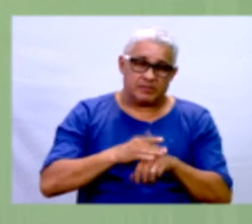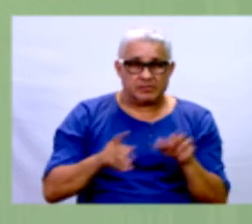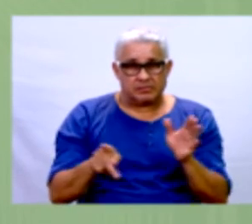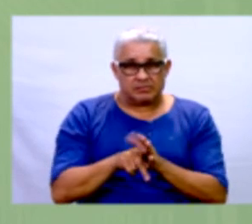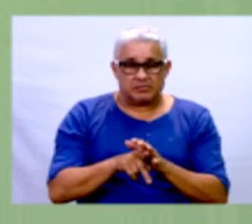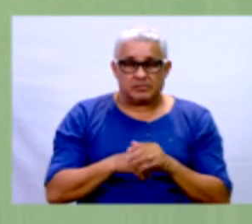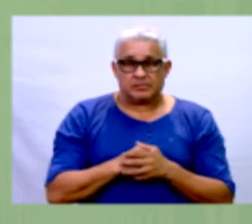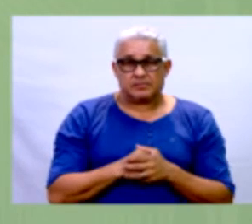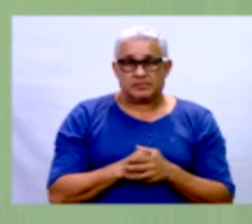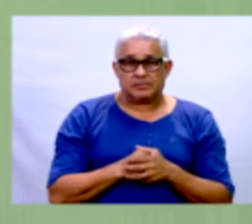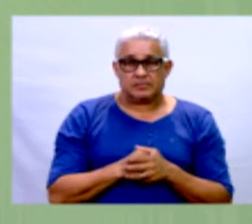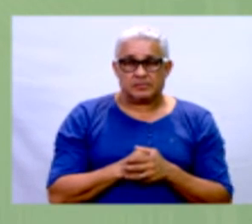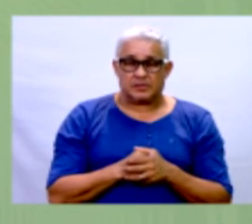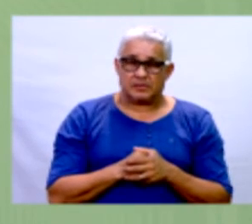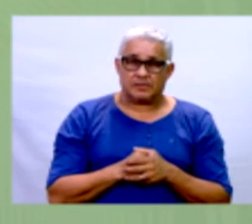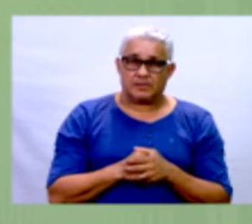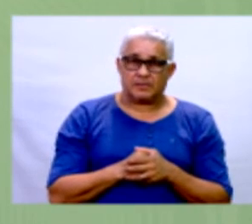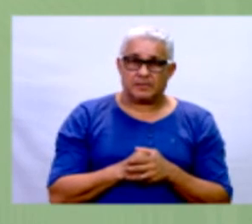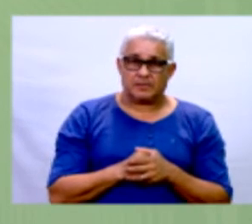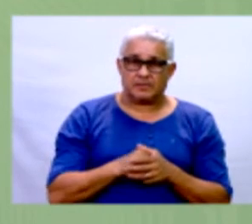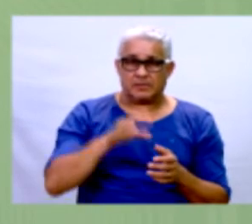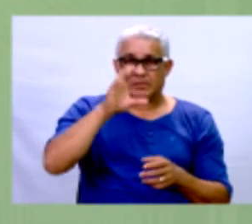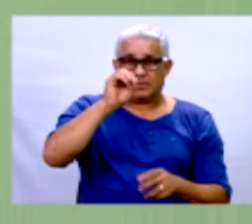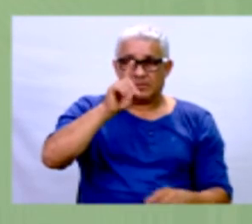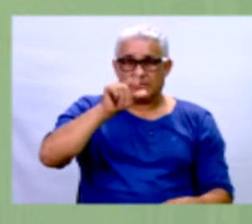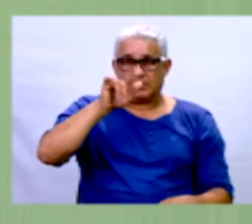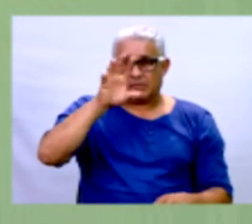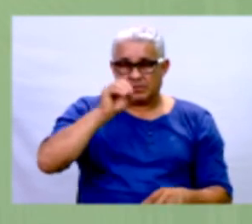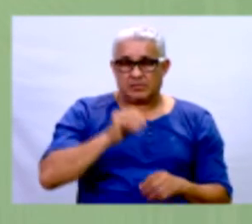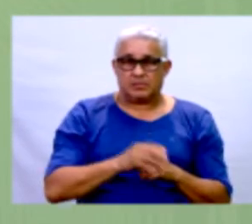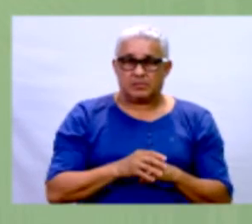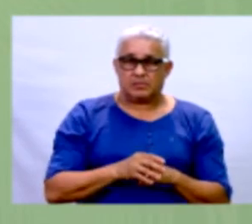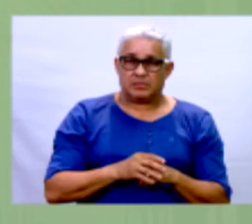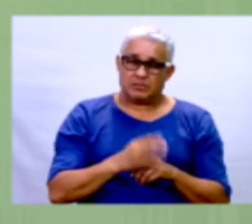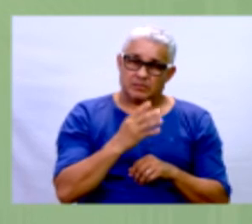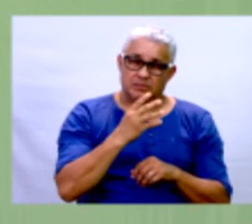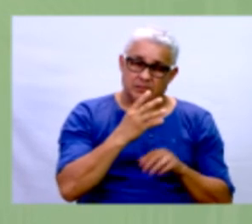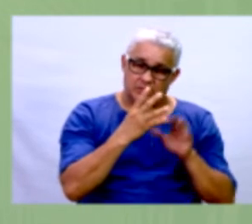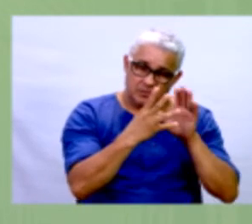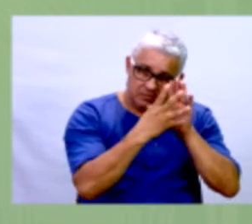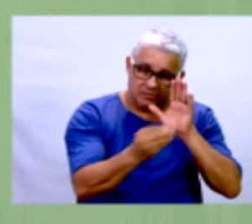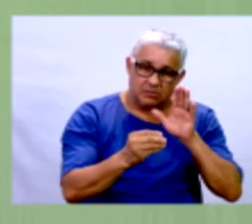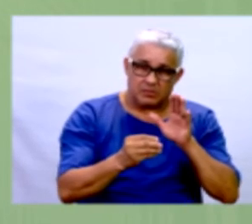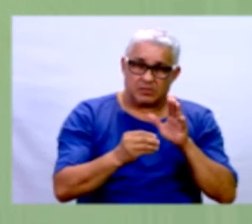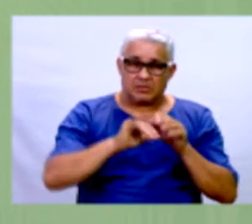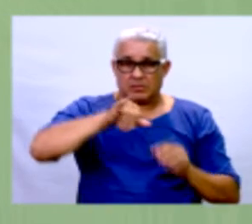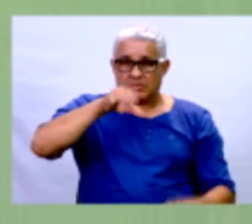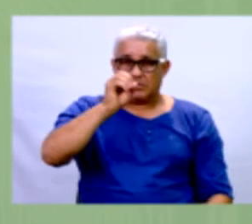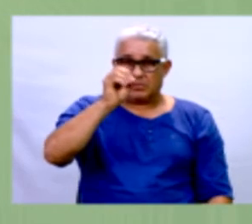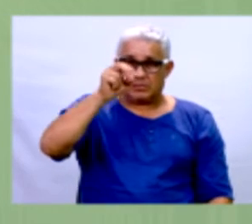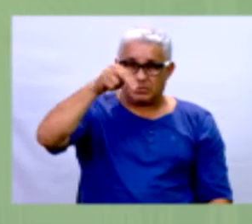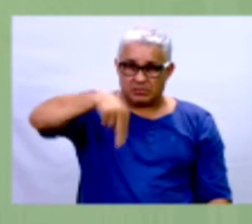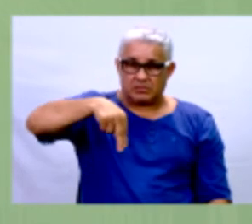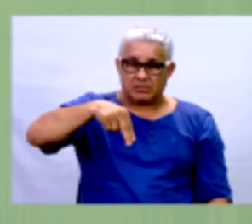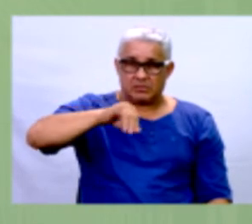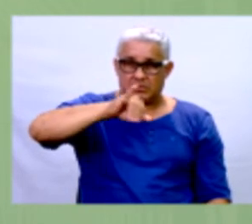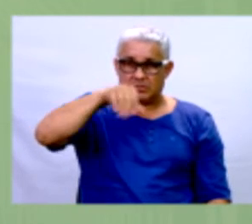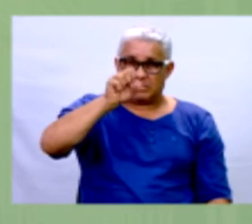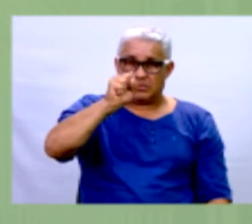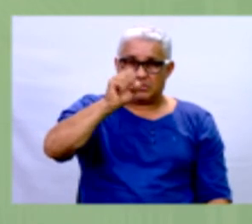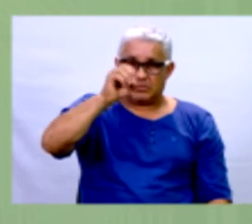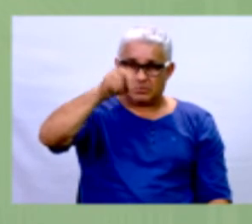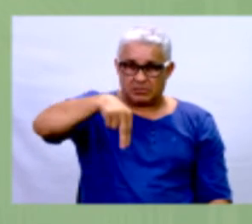Na prática aqui no código, né? Em formato JSON, né? Um formato de texto JSON. O que a gente vê aqui,